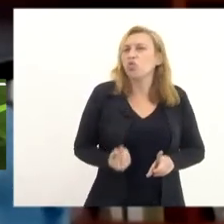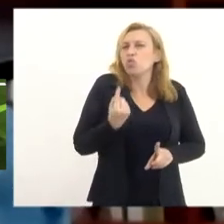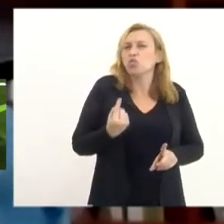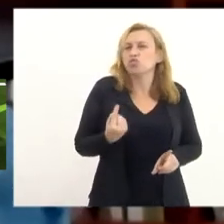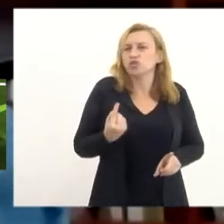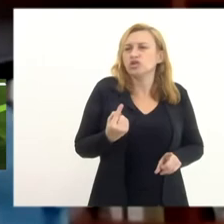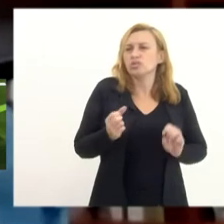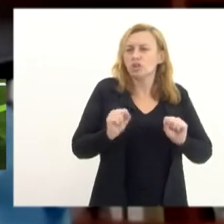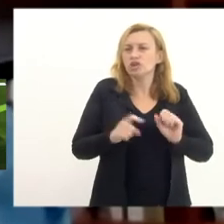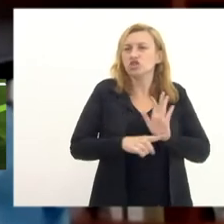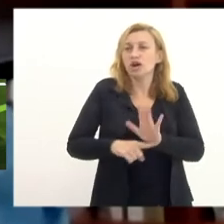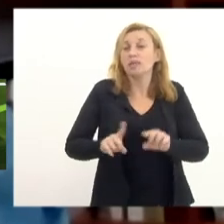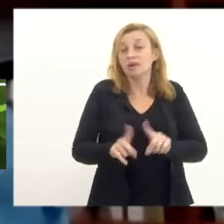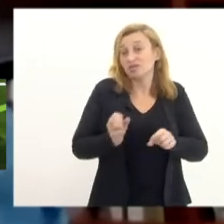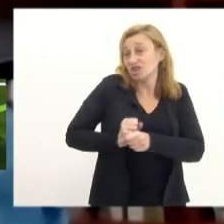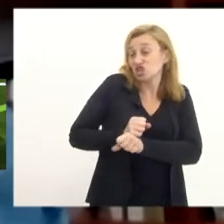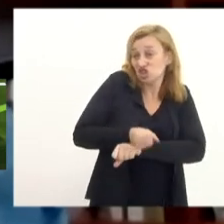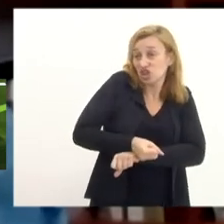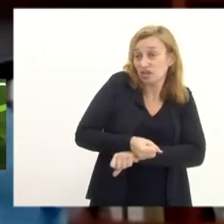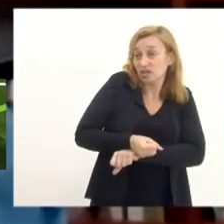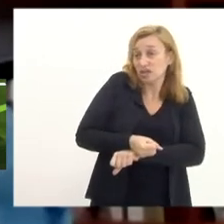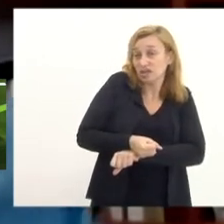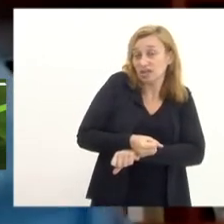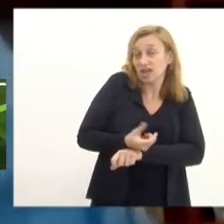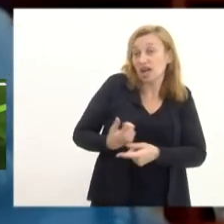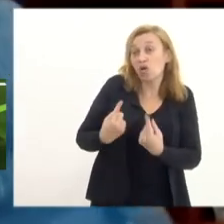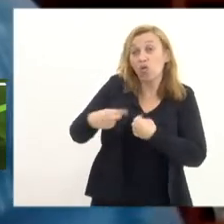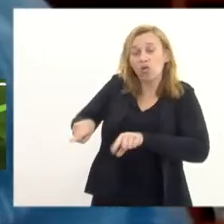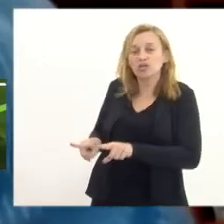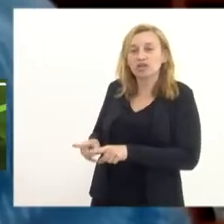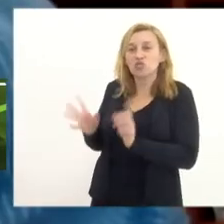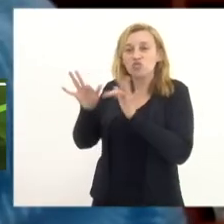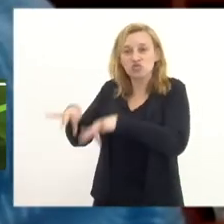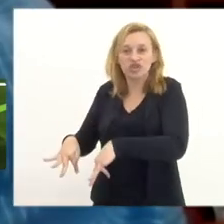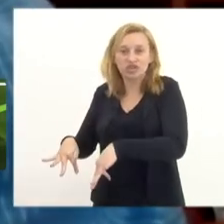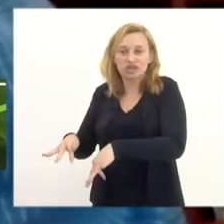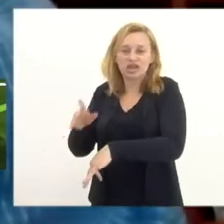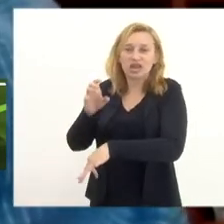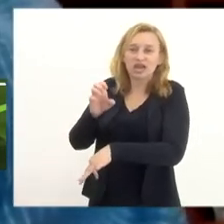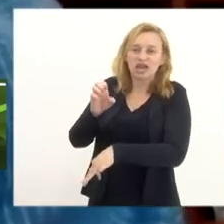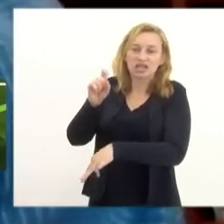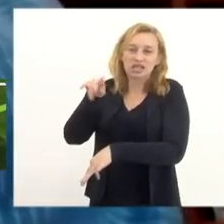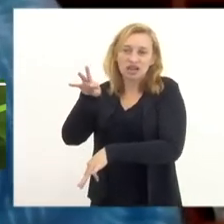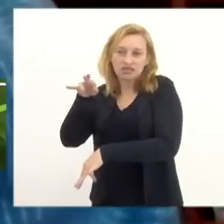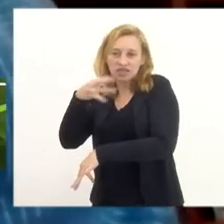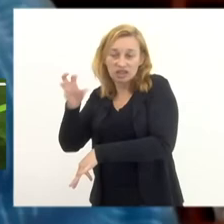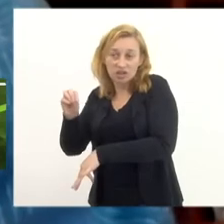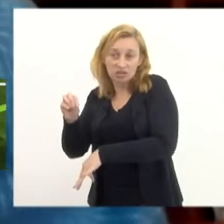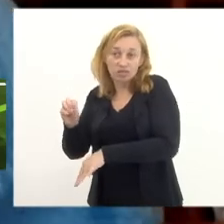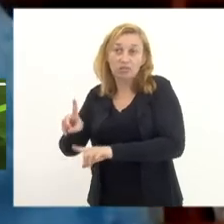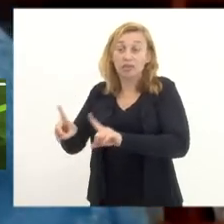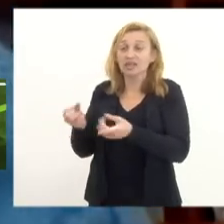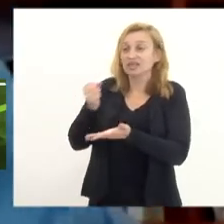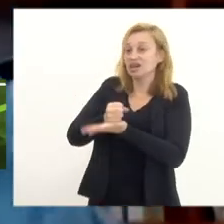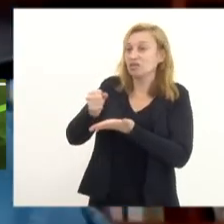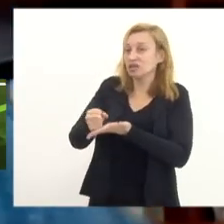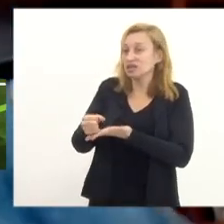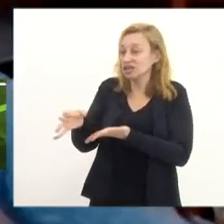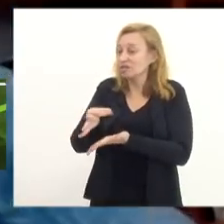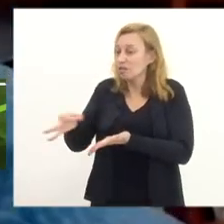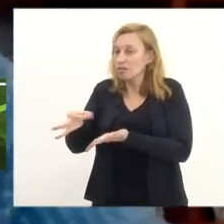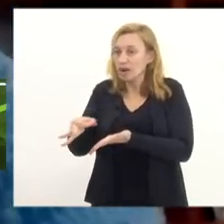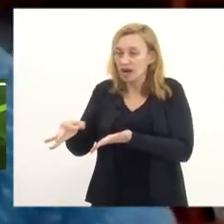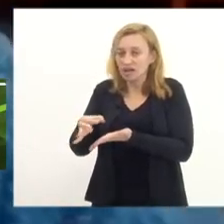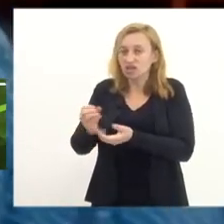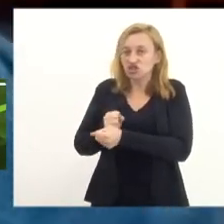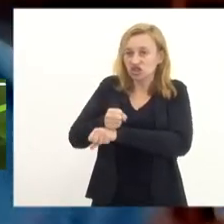Além do que, os escravagistas eram contra o fim da escravidão, viu, Sérgio? Porque, na verdade, eles tinham contratado, comprado aqueles escravos, eles